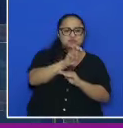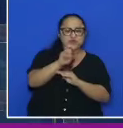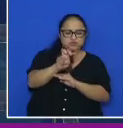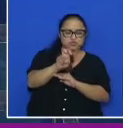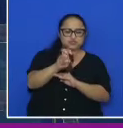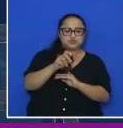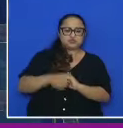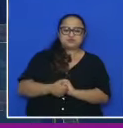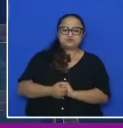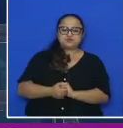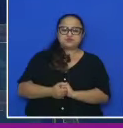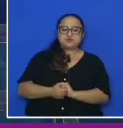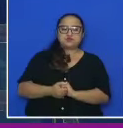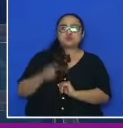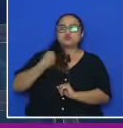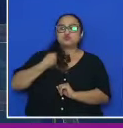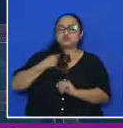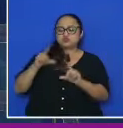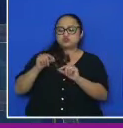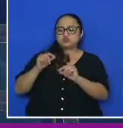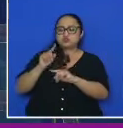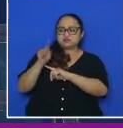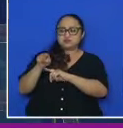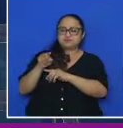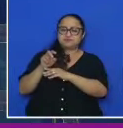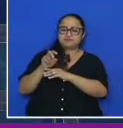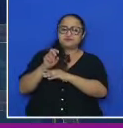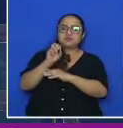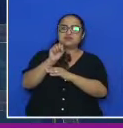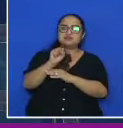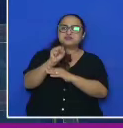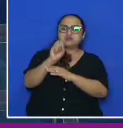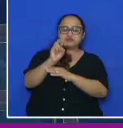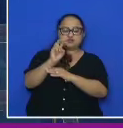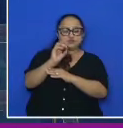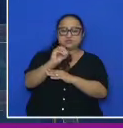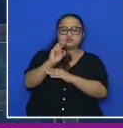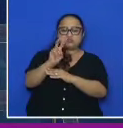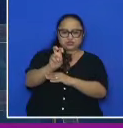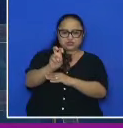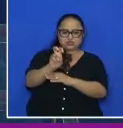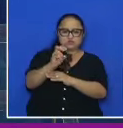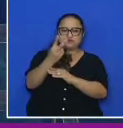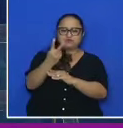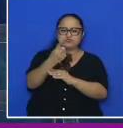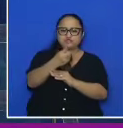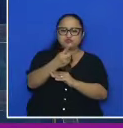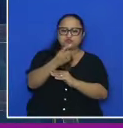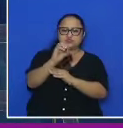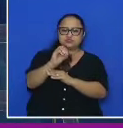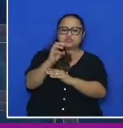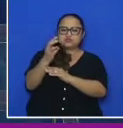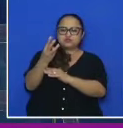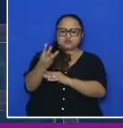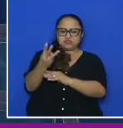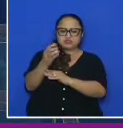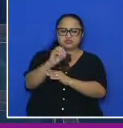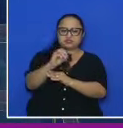2.355 da Loto Fácil. As dezenas sorteadas foram, confira comigo, 05, 21,